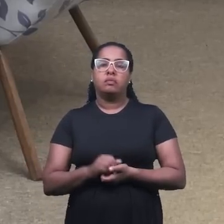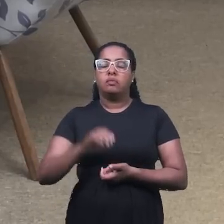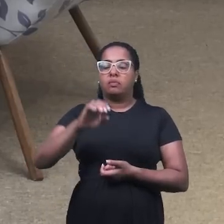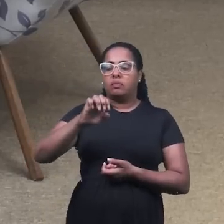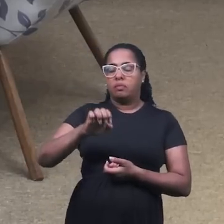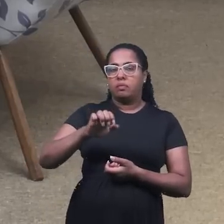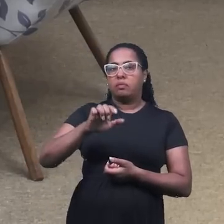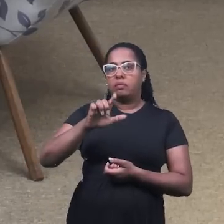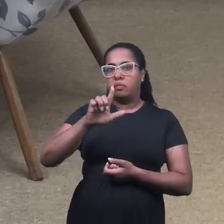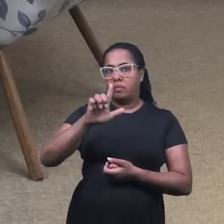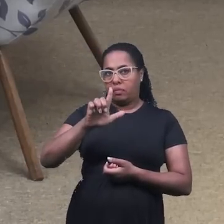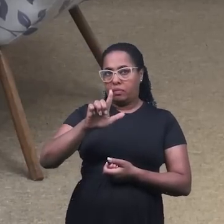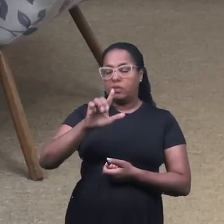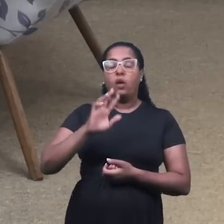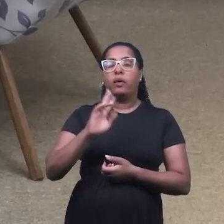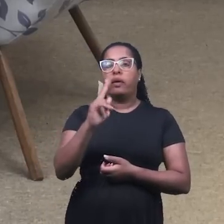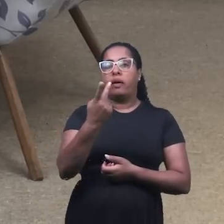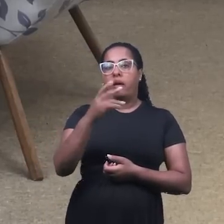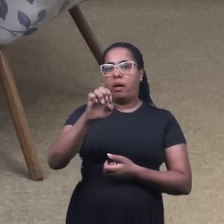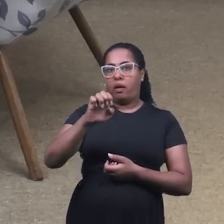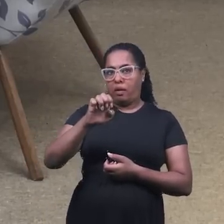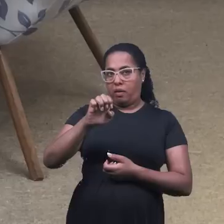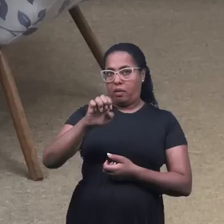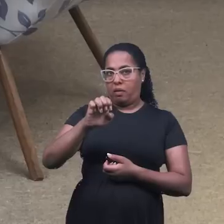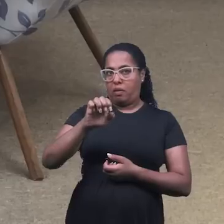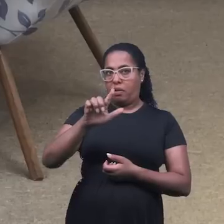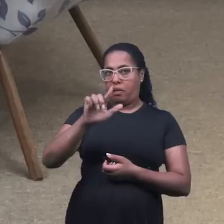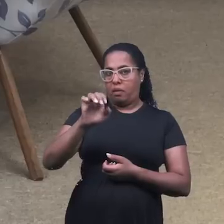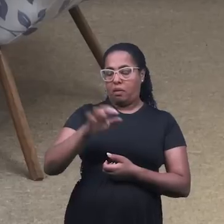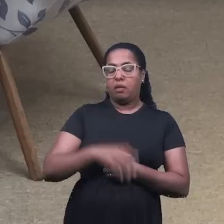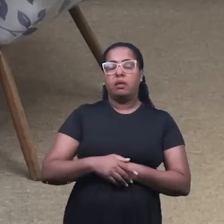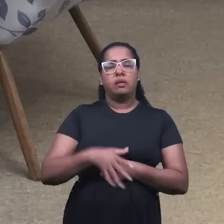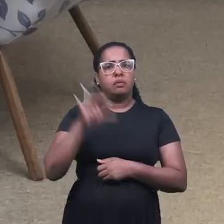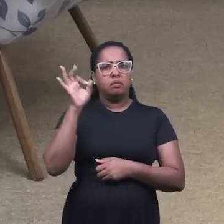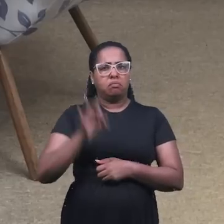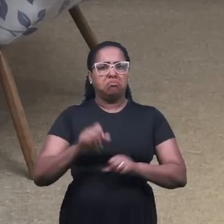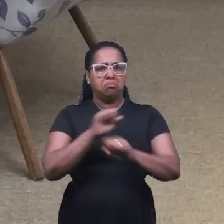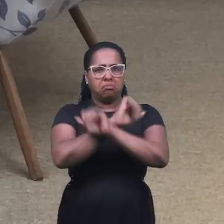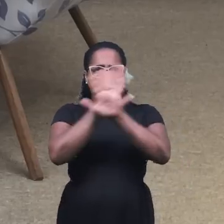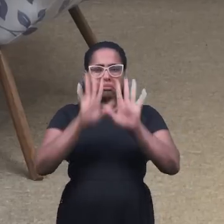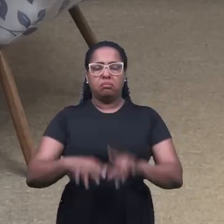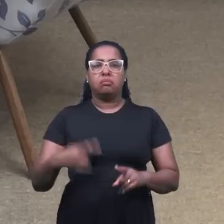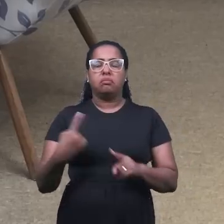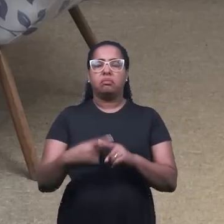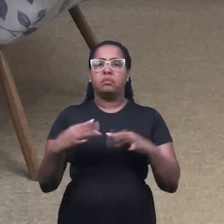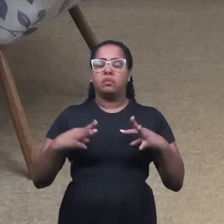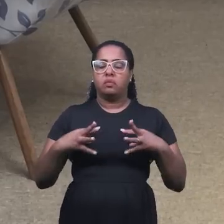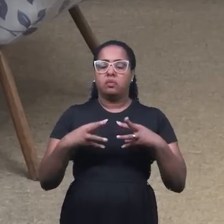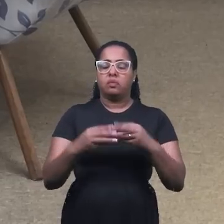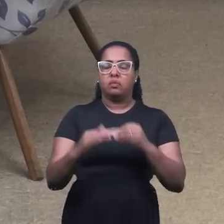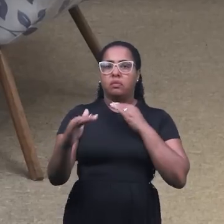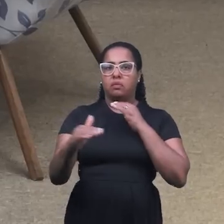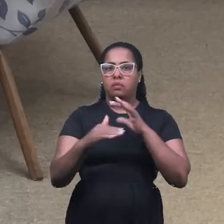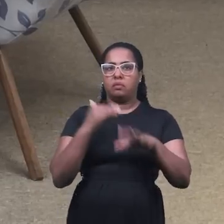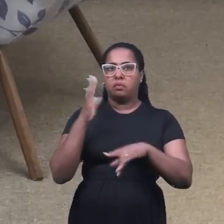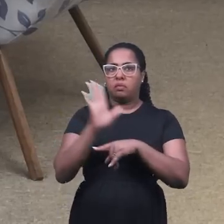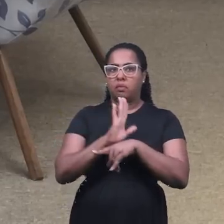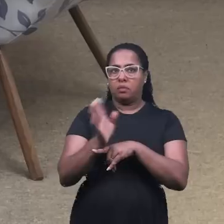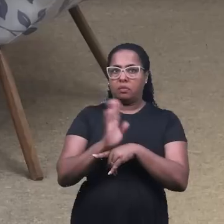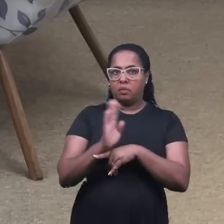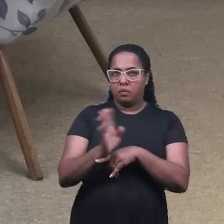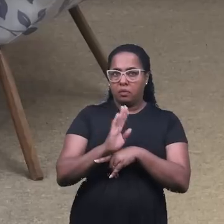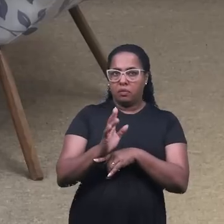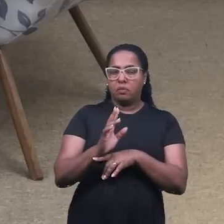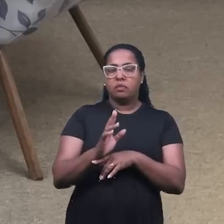Ellen. Realmente, ela colocou muito bem, de forma clara, concisa, até porque todos aqueles que enviam os seus vídeos,